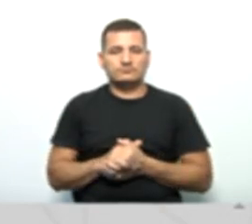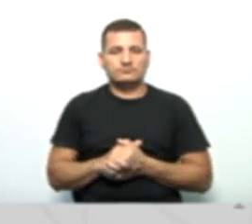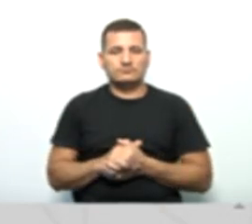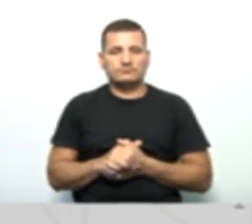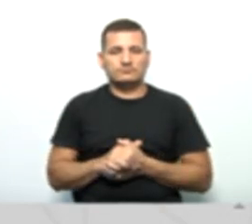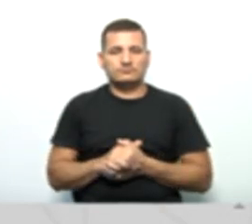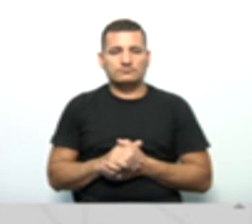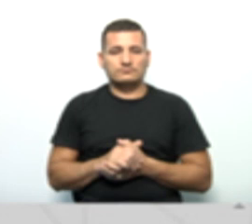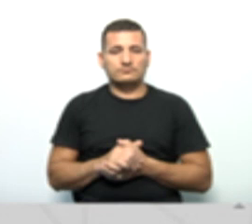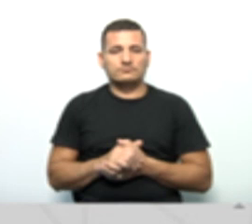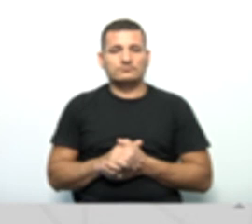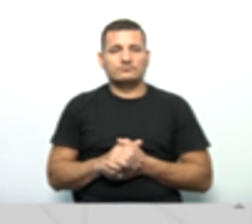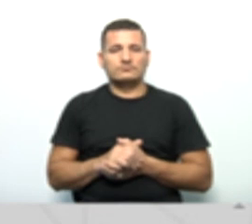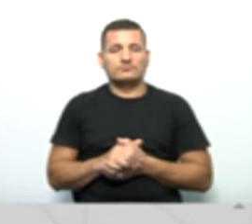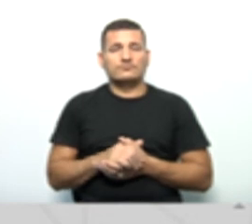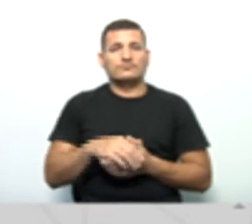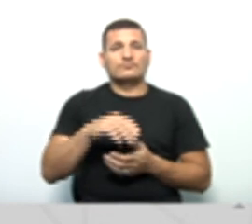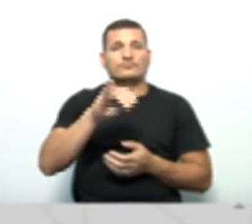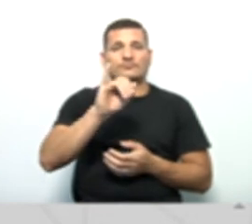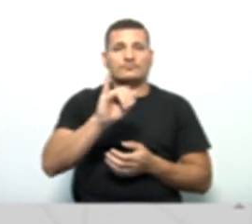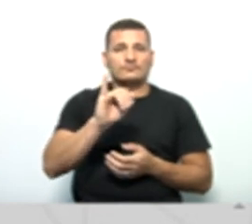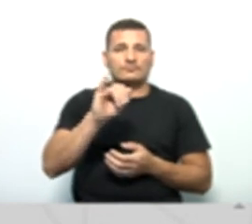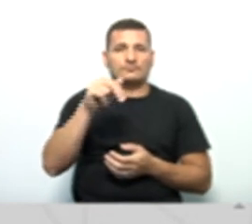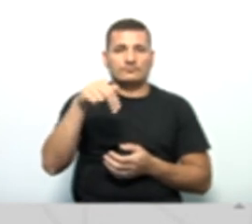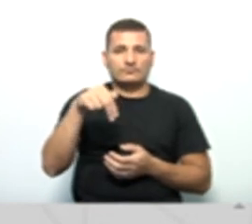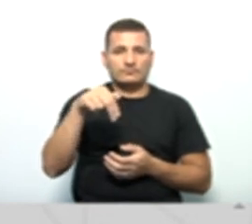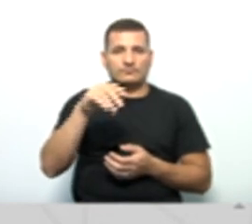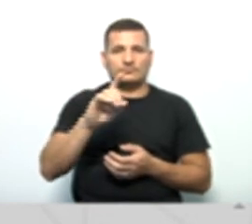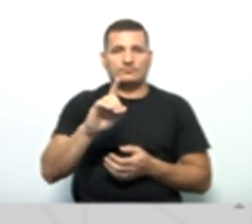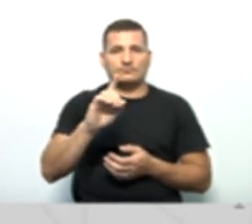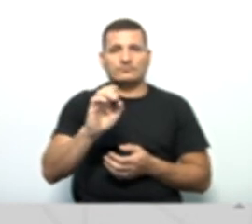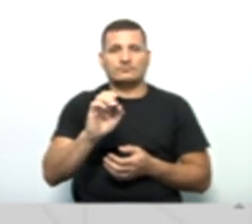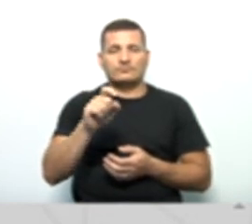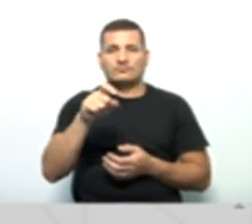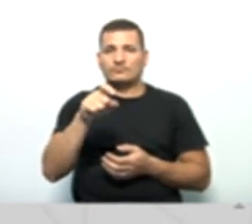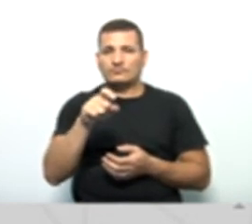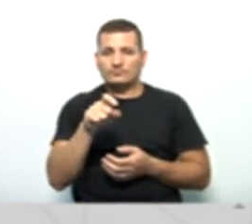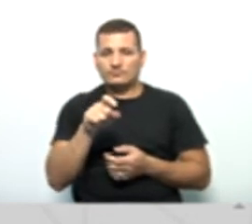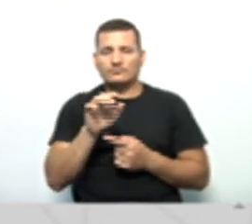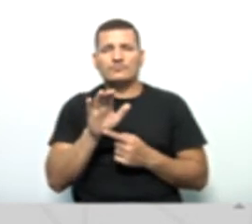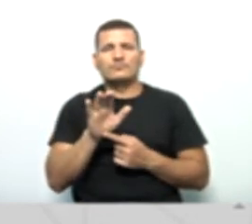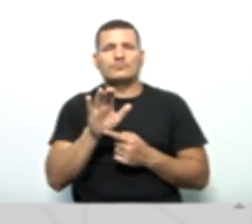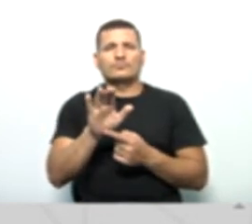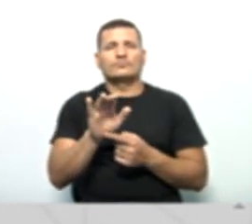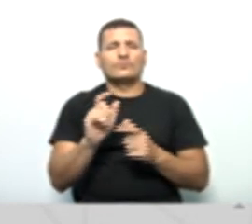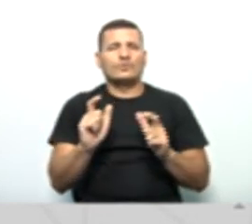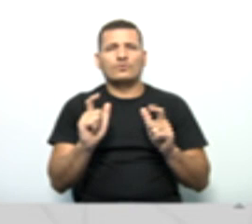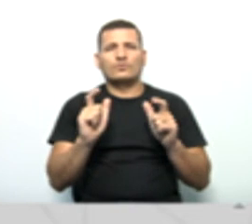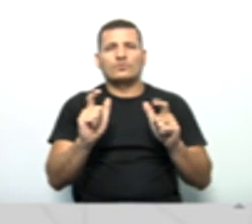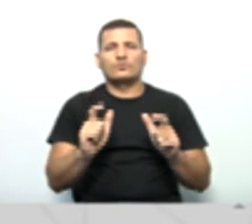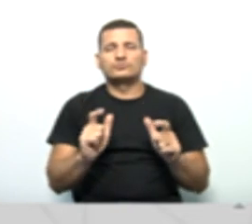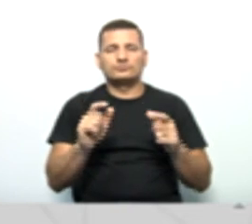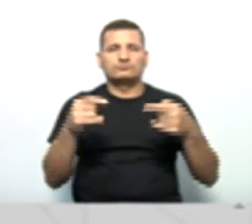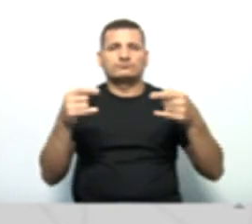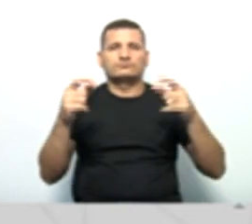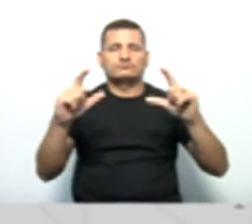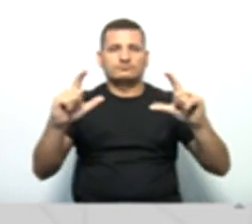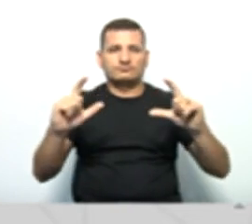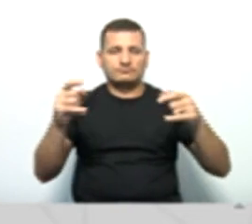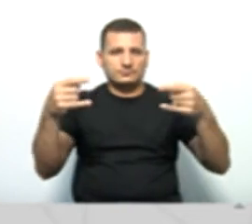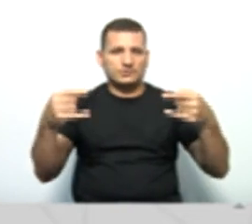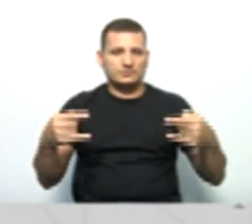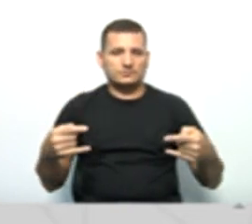Continuando aqui, ó, em uma lista, a função index mostra a posição do elemento na lista. Então,